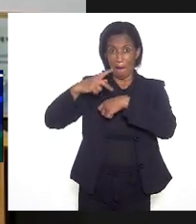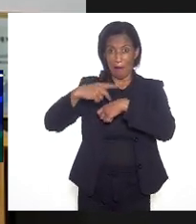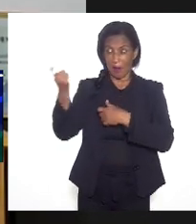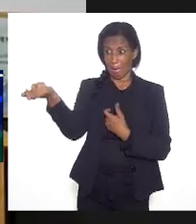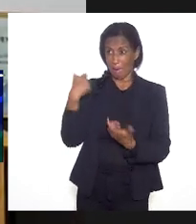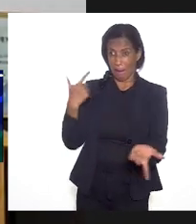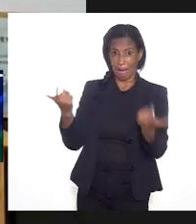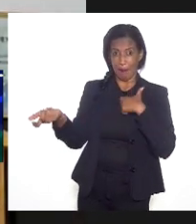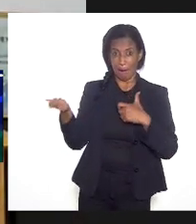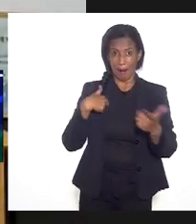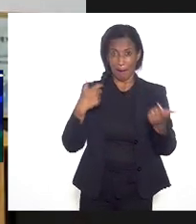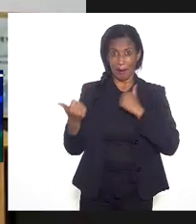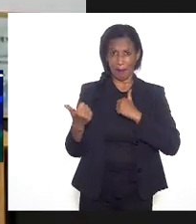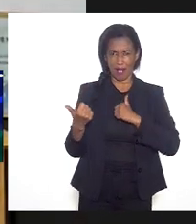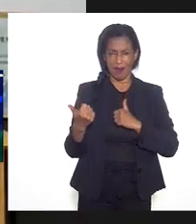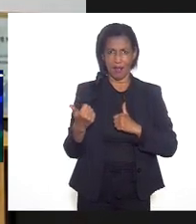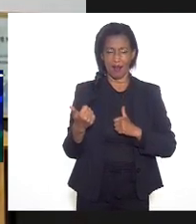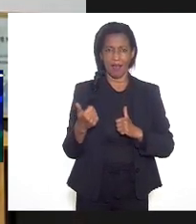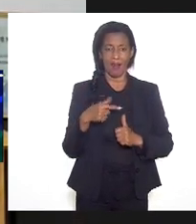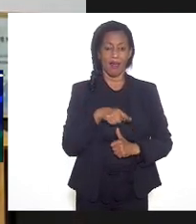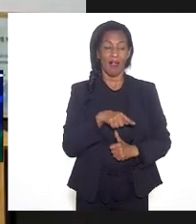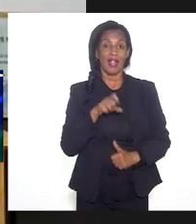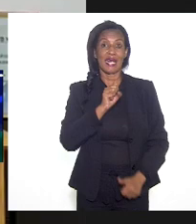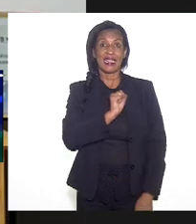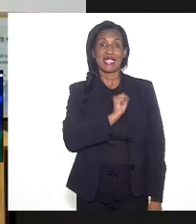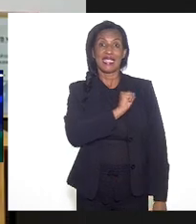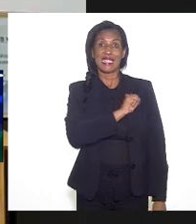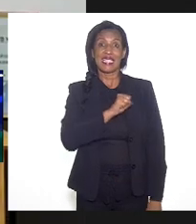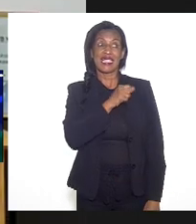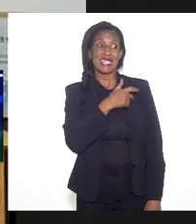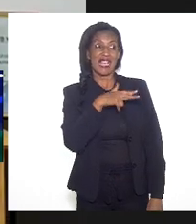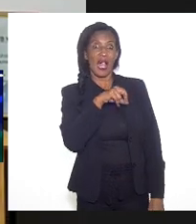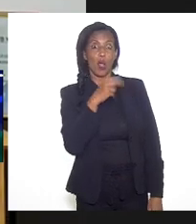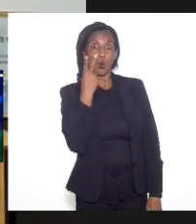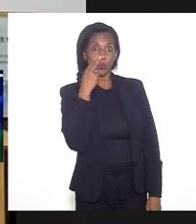a palavra de Deus diz que Saulo ainda não era Paulo, mas Saulo estava ali,